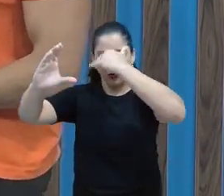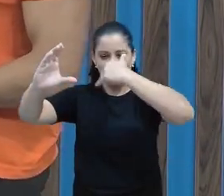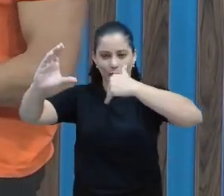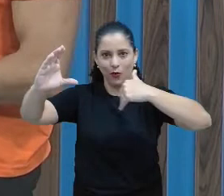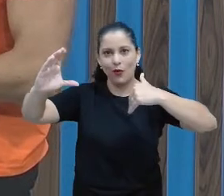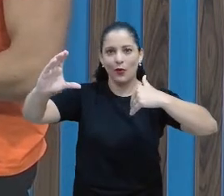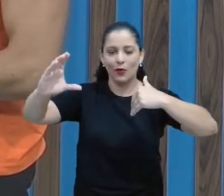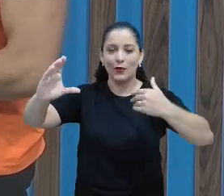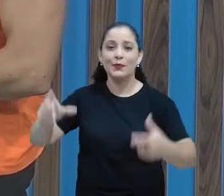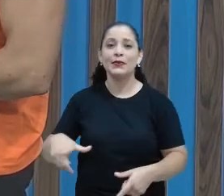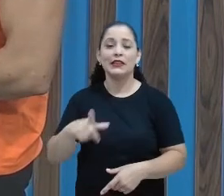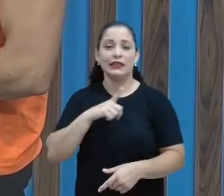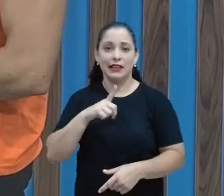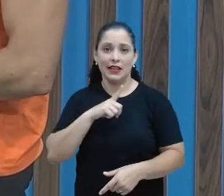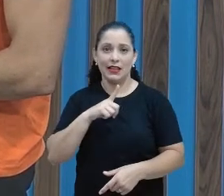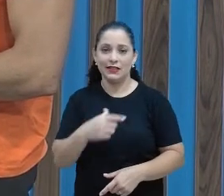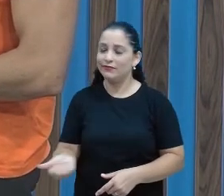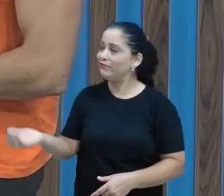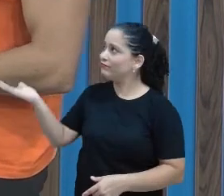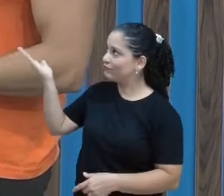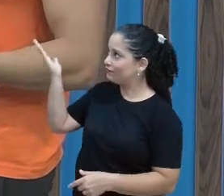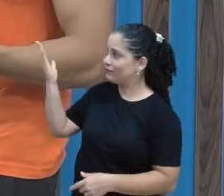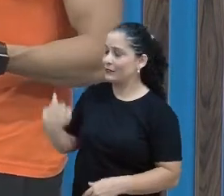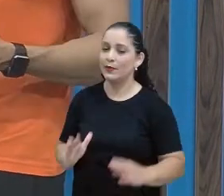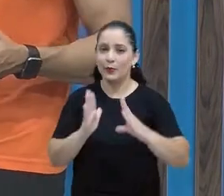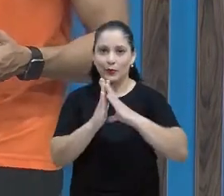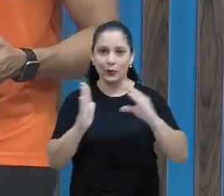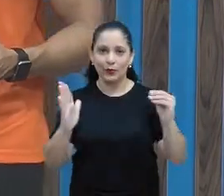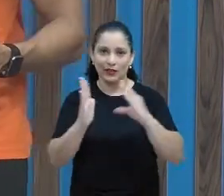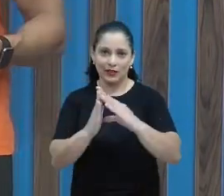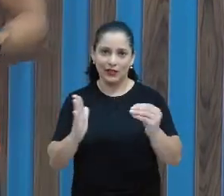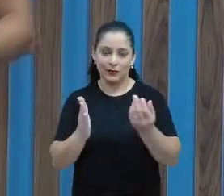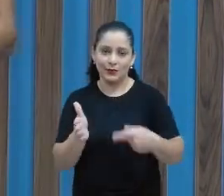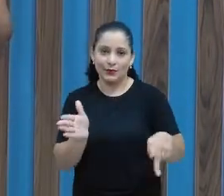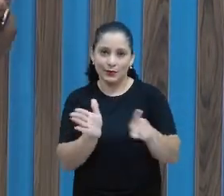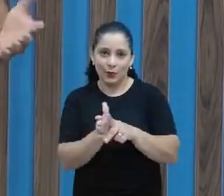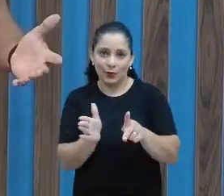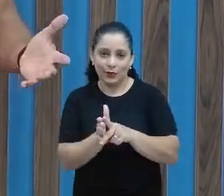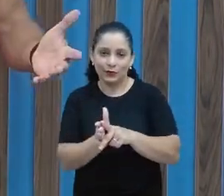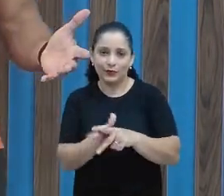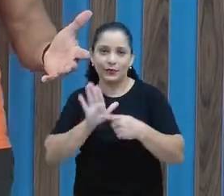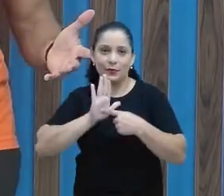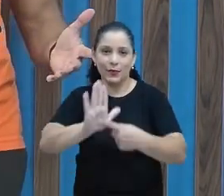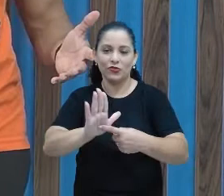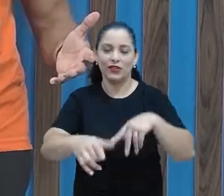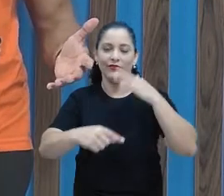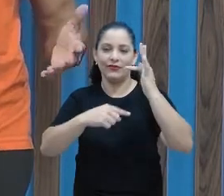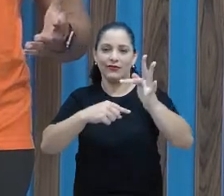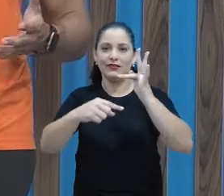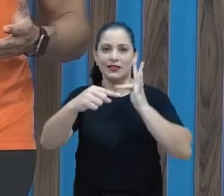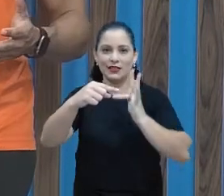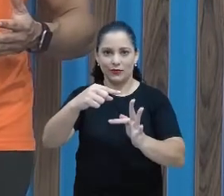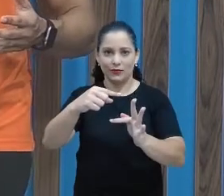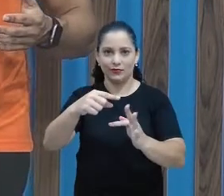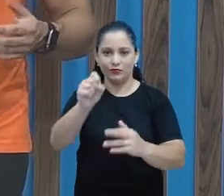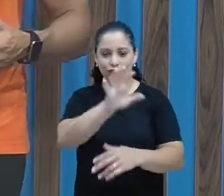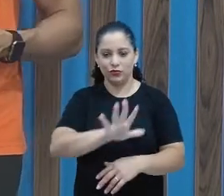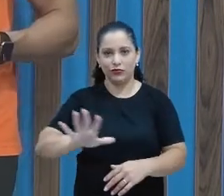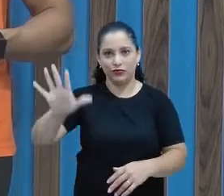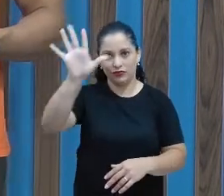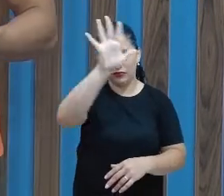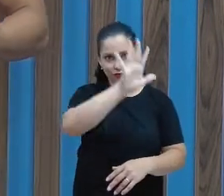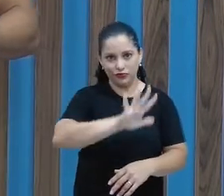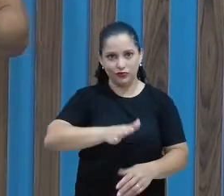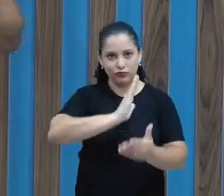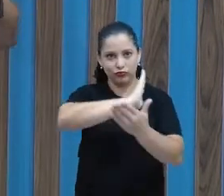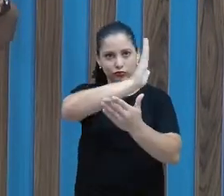aí essa representação fracionária que representa uma parte em relação ao todo. Então